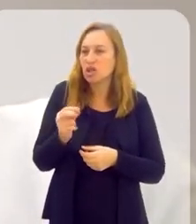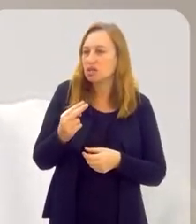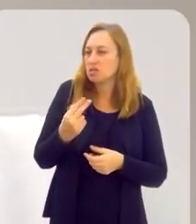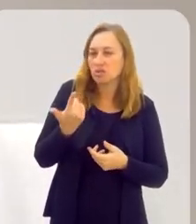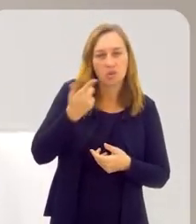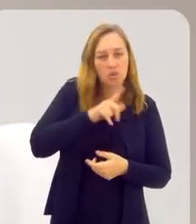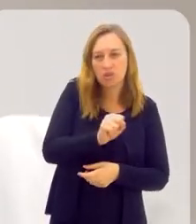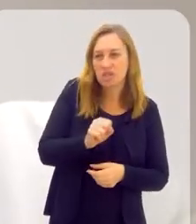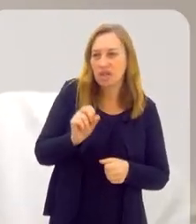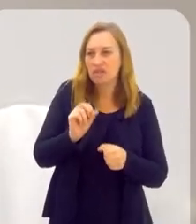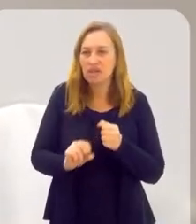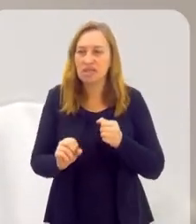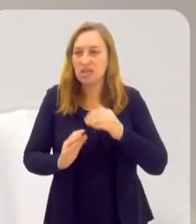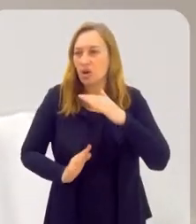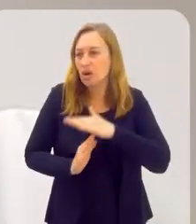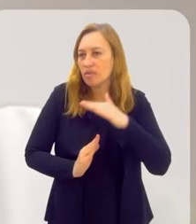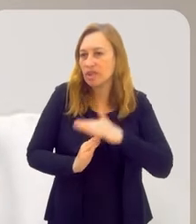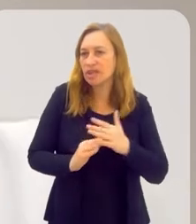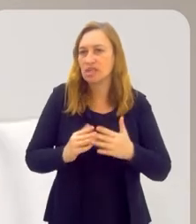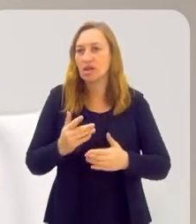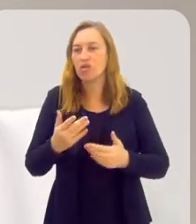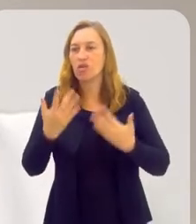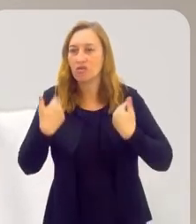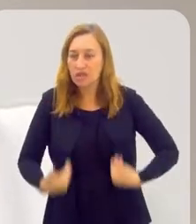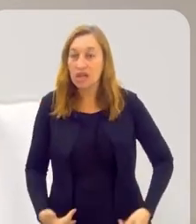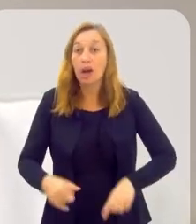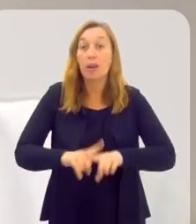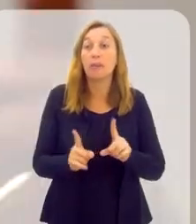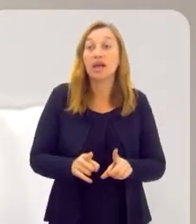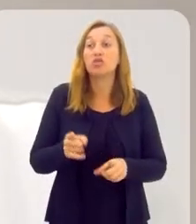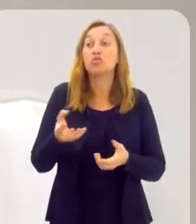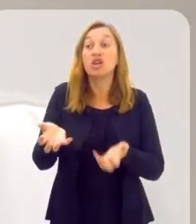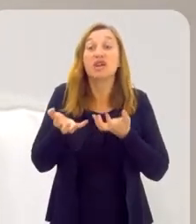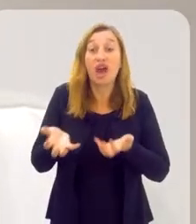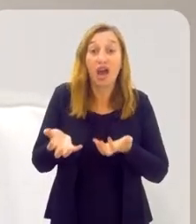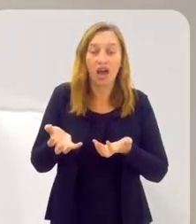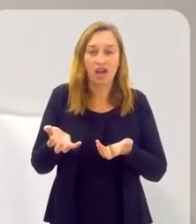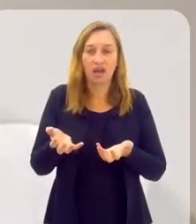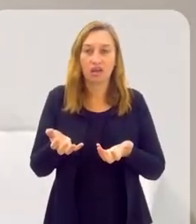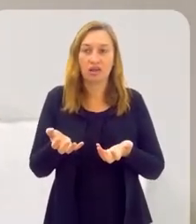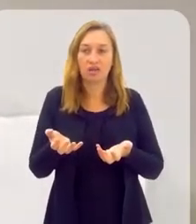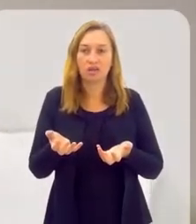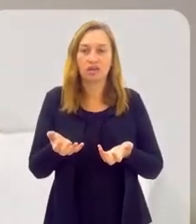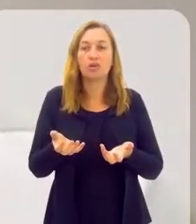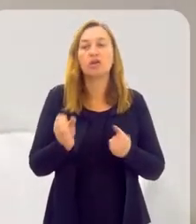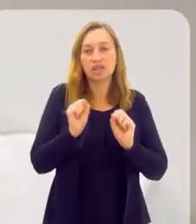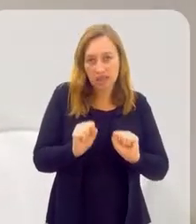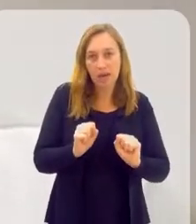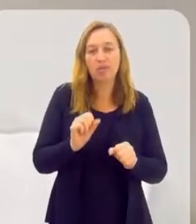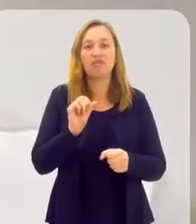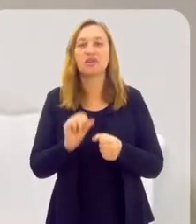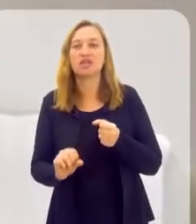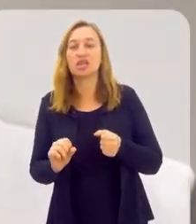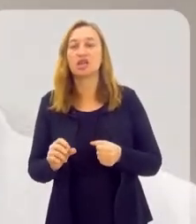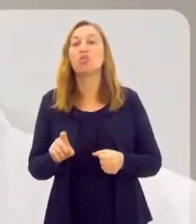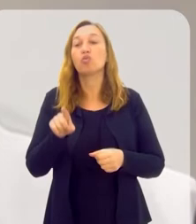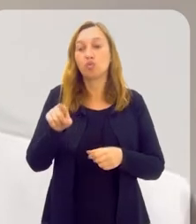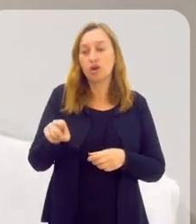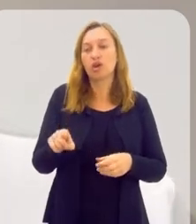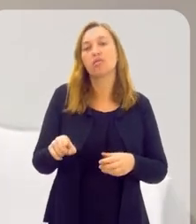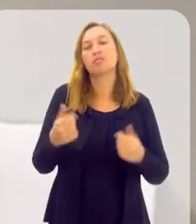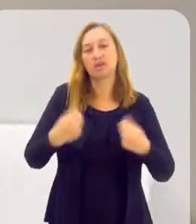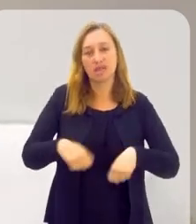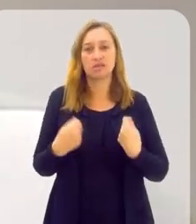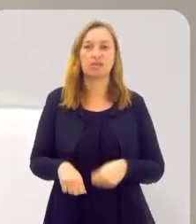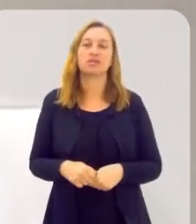porque ela não pode, ou porque ela tem uma limitação física, mas sim o que é que ela quer, o que é que lhe dá prazer fazer e o que é que ela